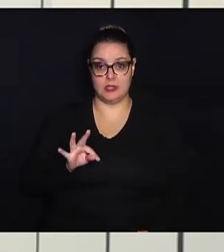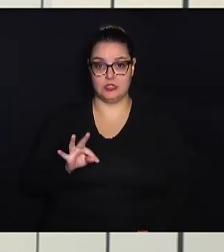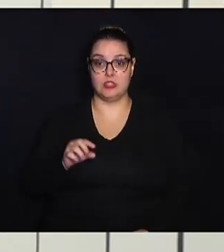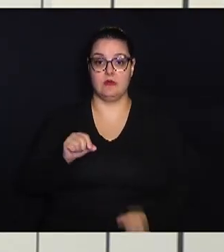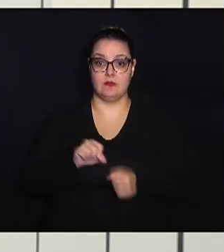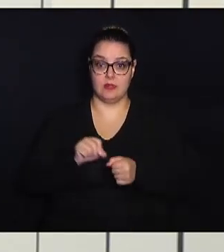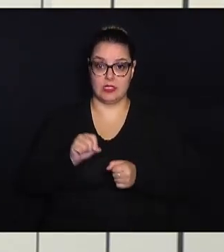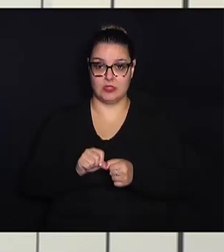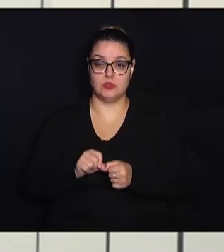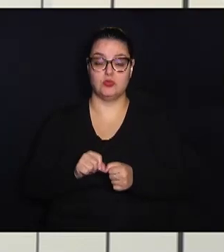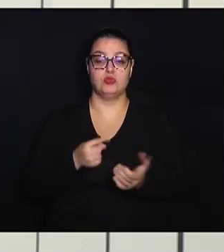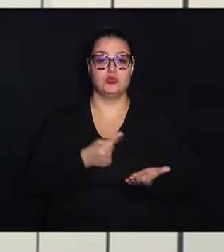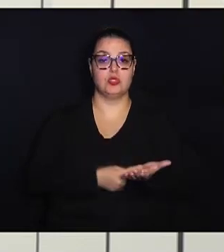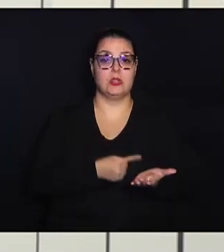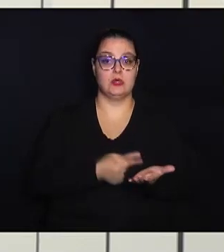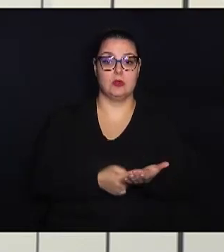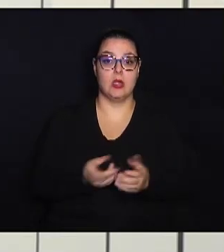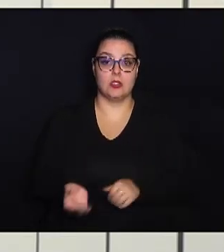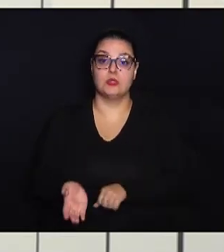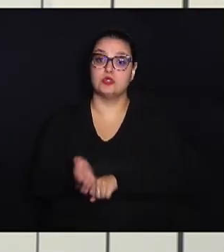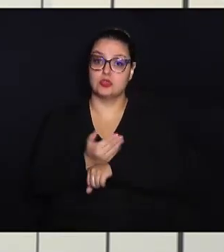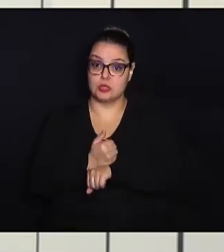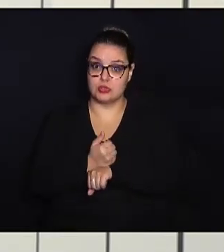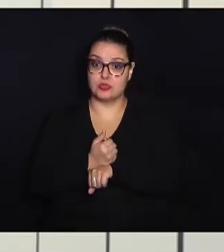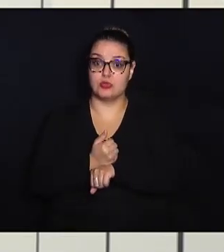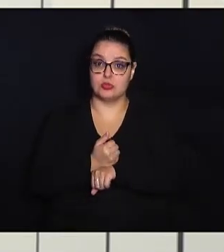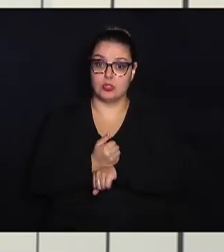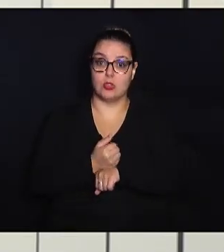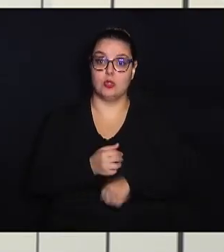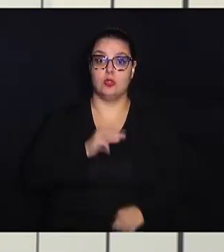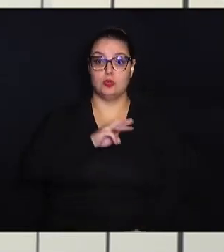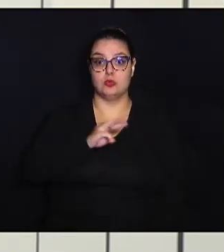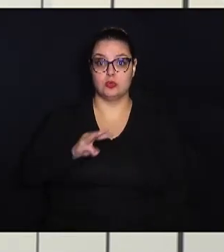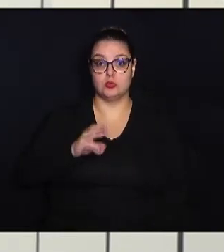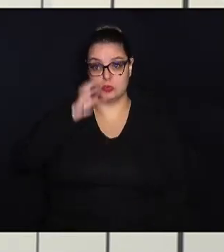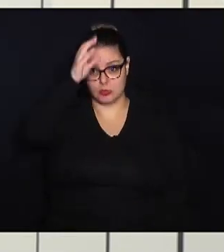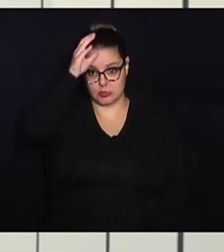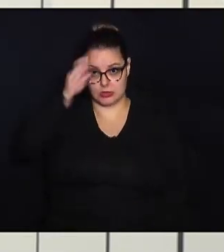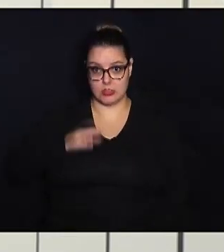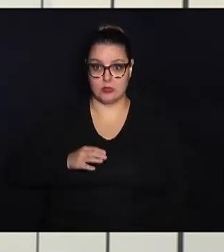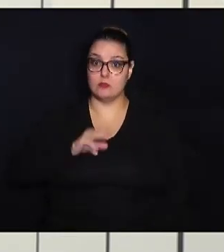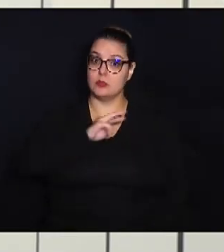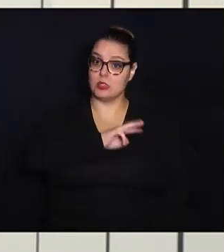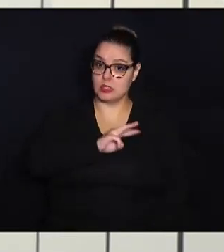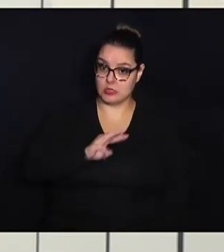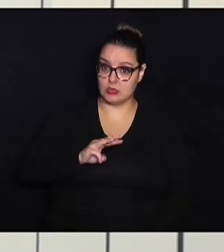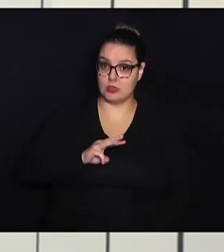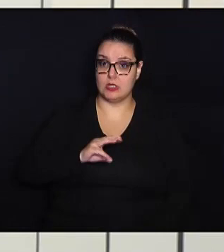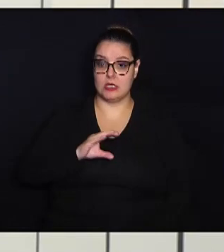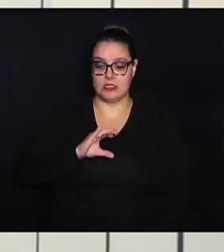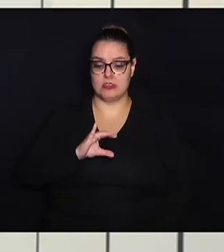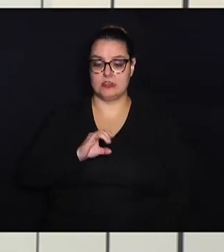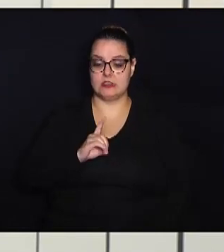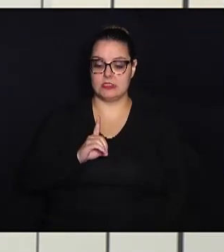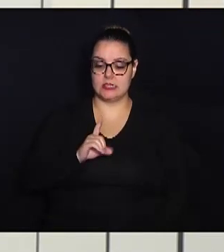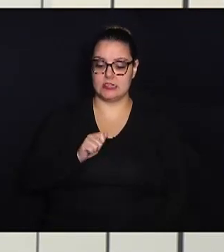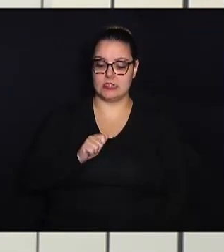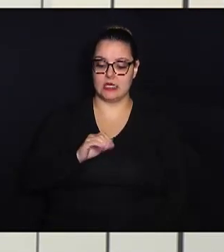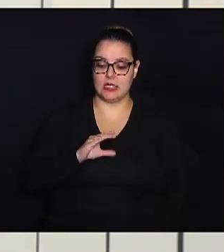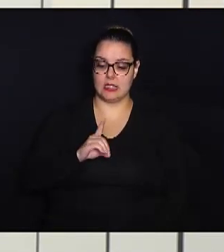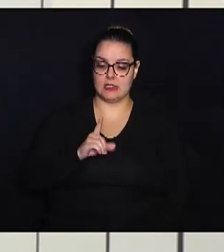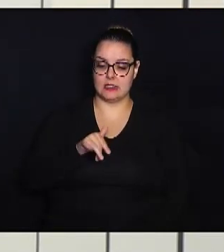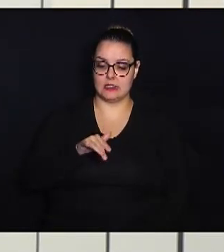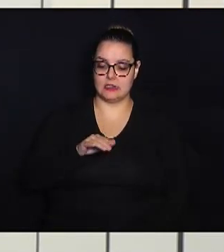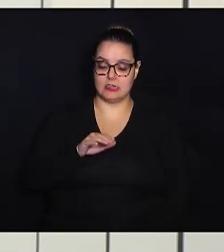mediante agendamento prévio através do portal do cidadão anota aí cidadão com o tio sem o